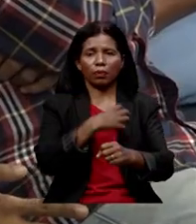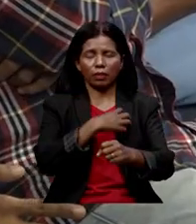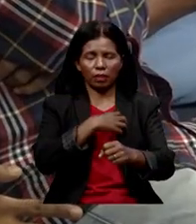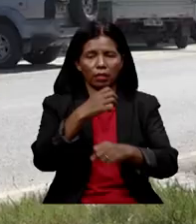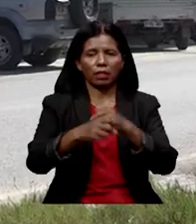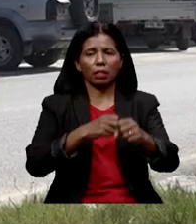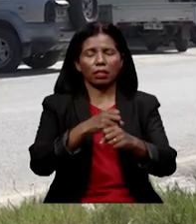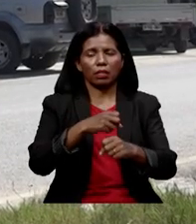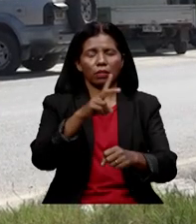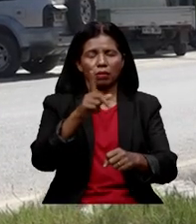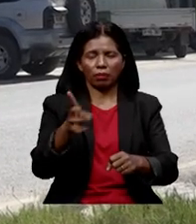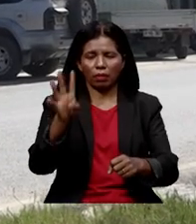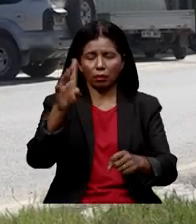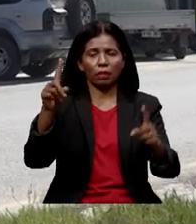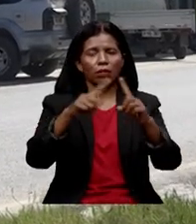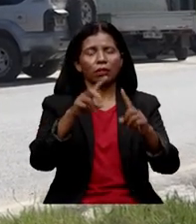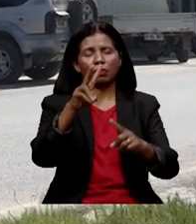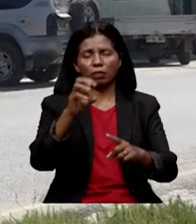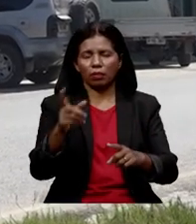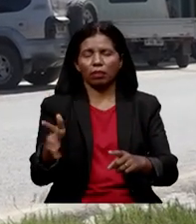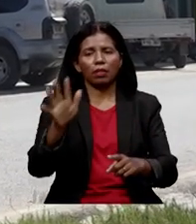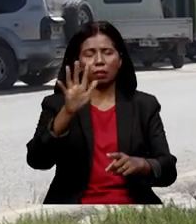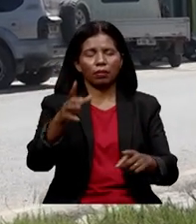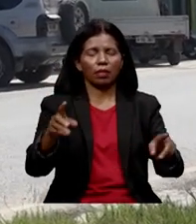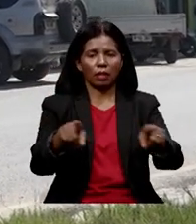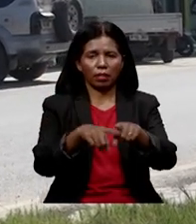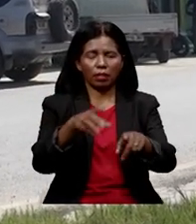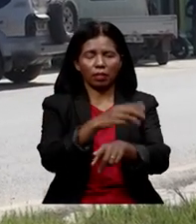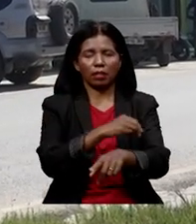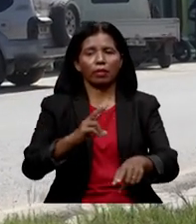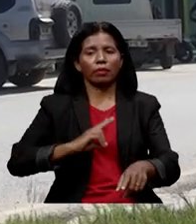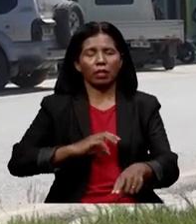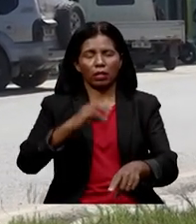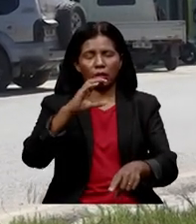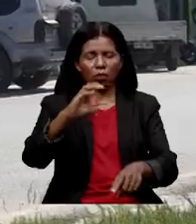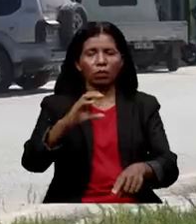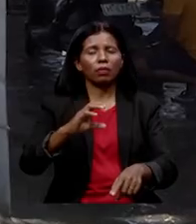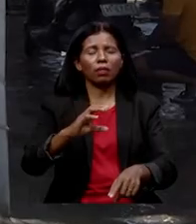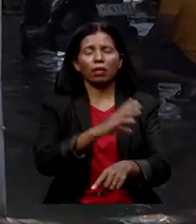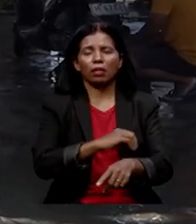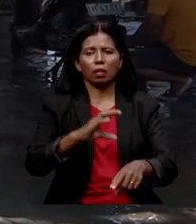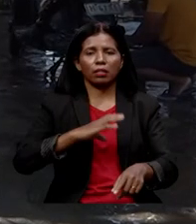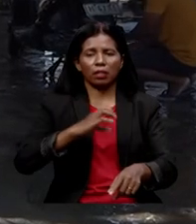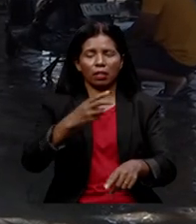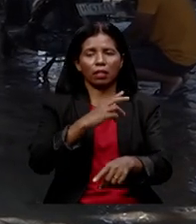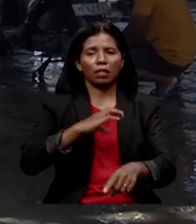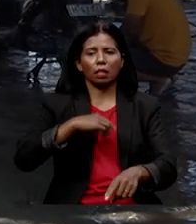rihun ruaro nesin hat, no tina rihun ruaro nesin lima, Macanesan, Esquadra Veracruz, Tuanalaran, Caserna